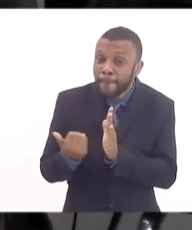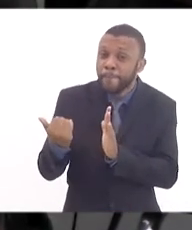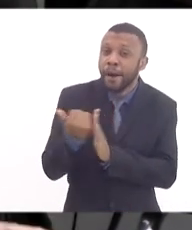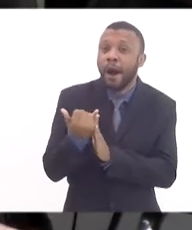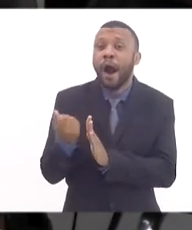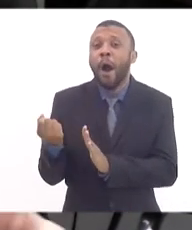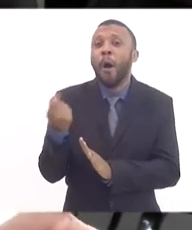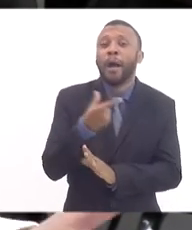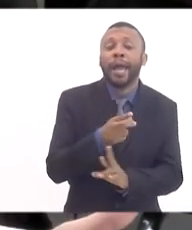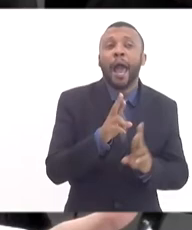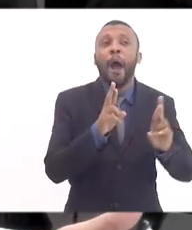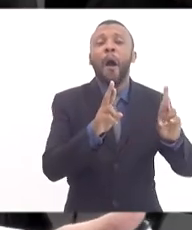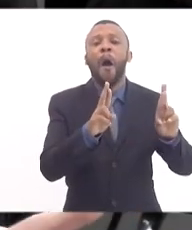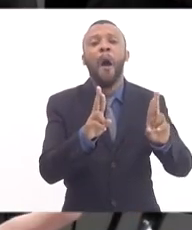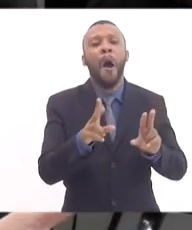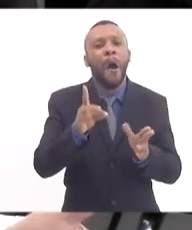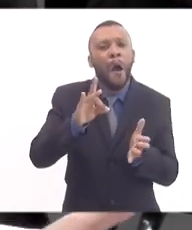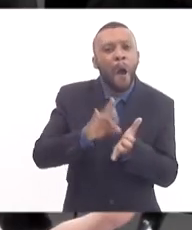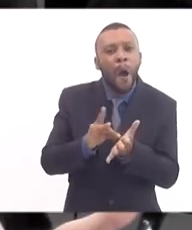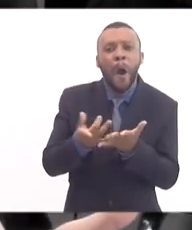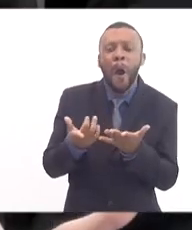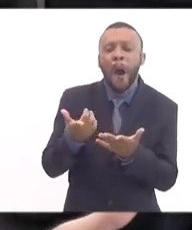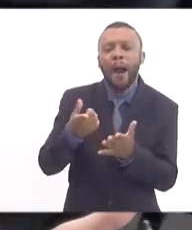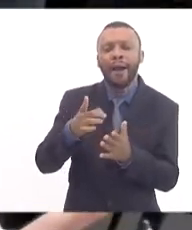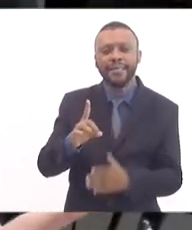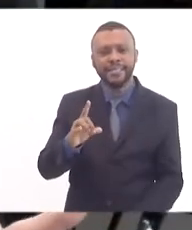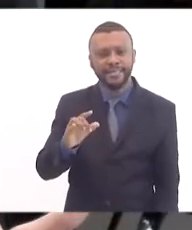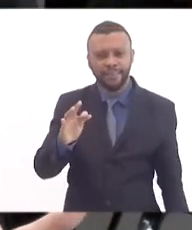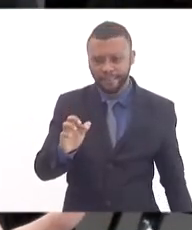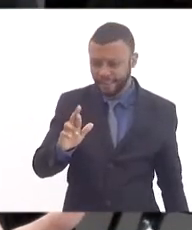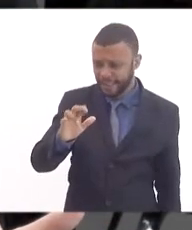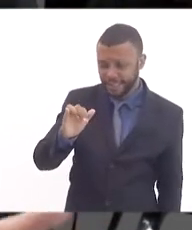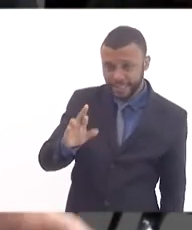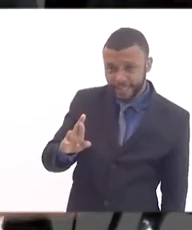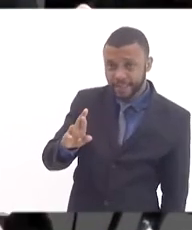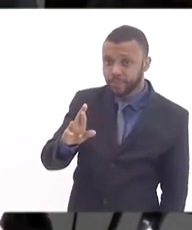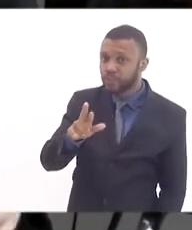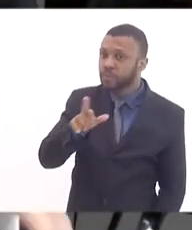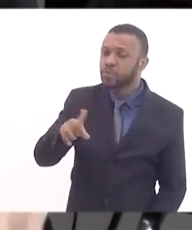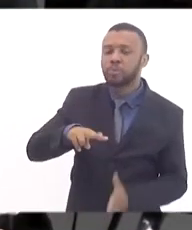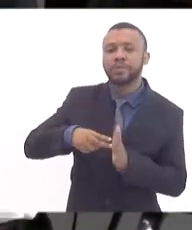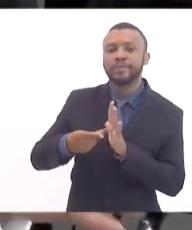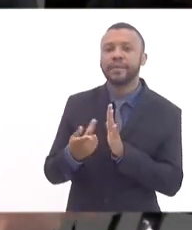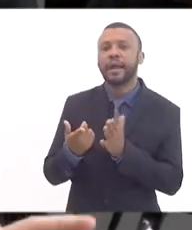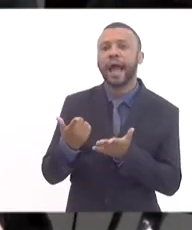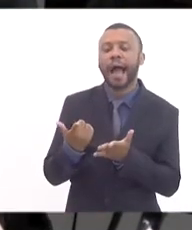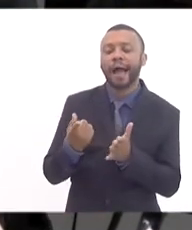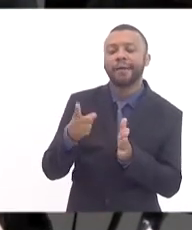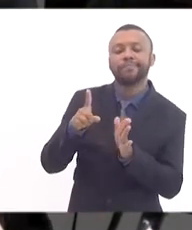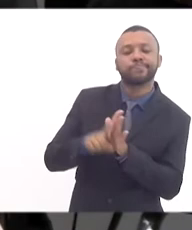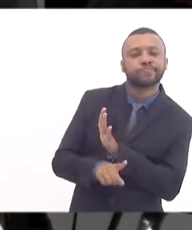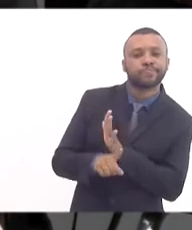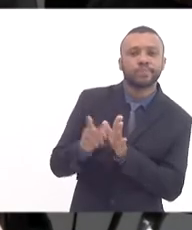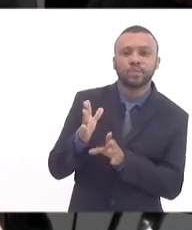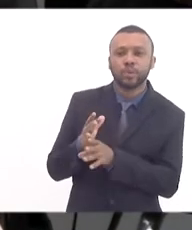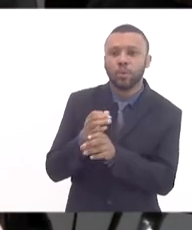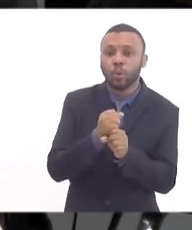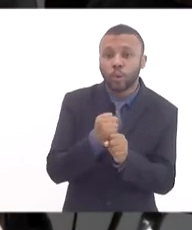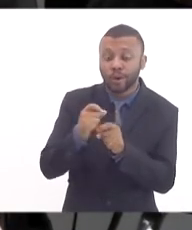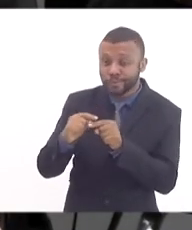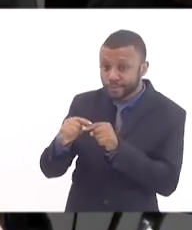de fato de ferimento não leva a renúncia de receita mas Cia Como disse uma postergação de caixa mas